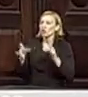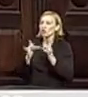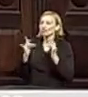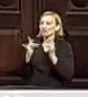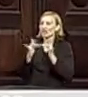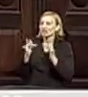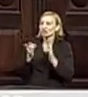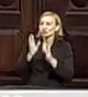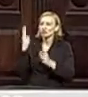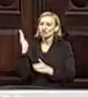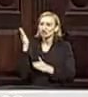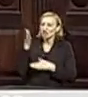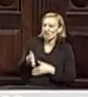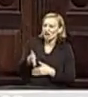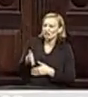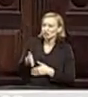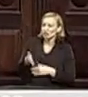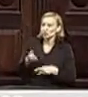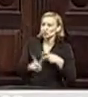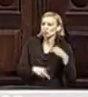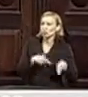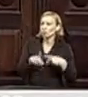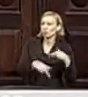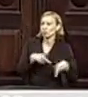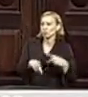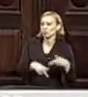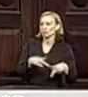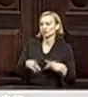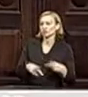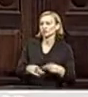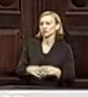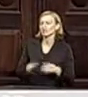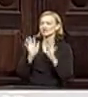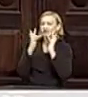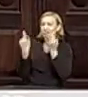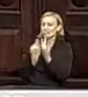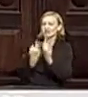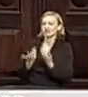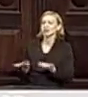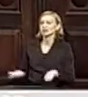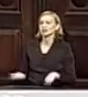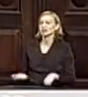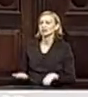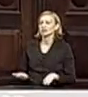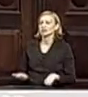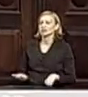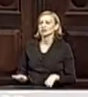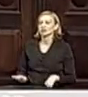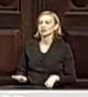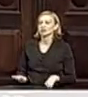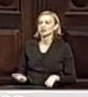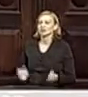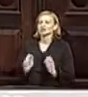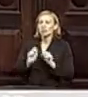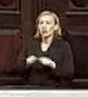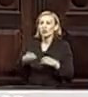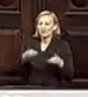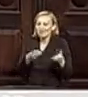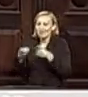população, que estão nos territórios, que estão em contato com as famílias, elementos para que possa